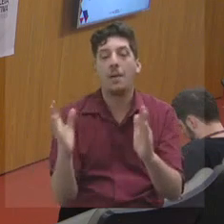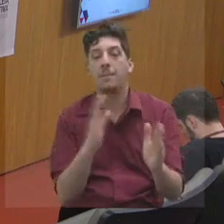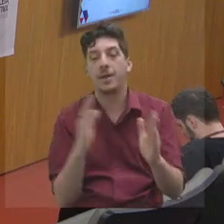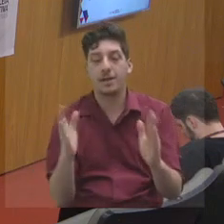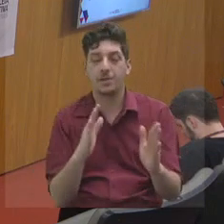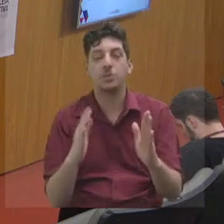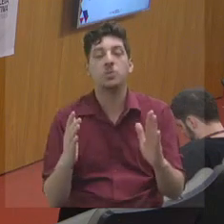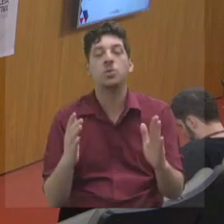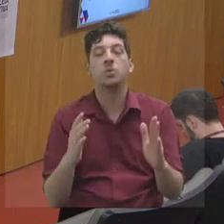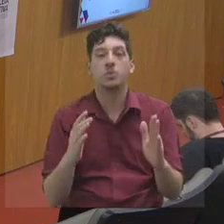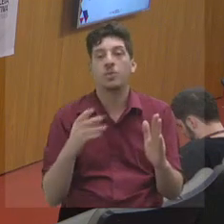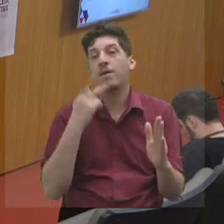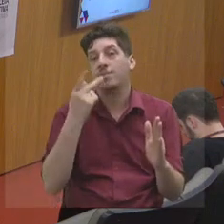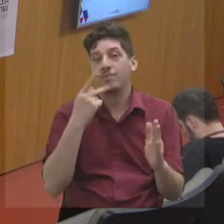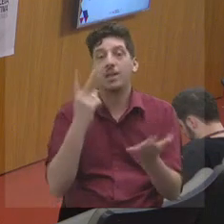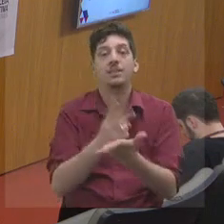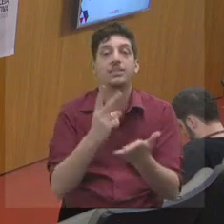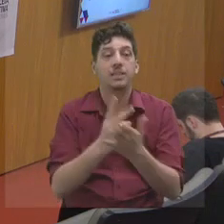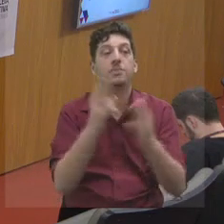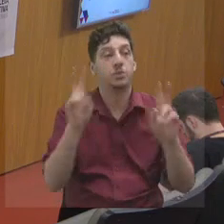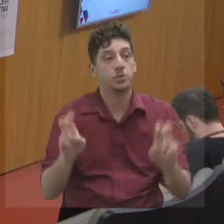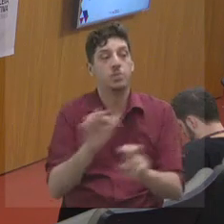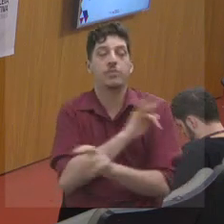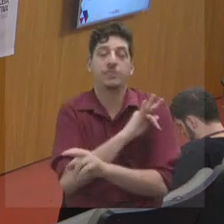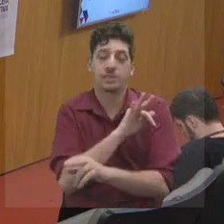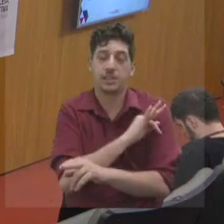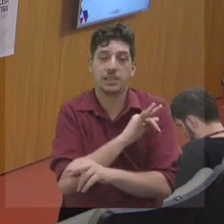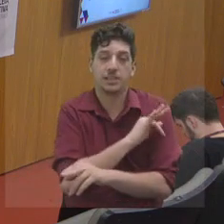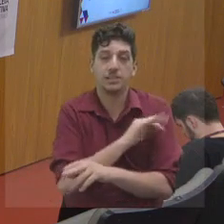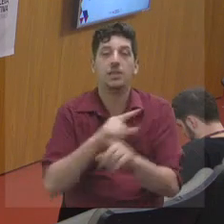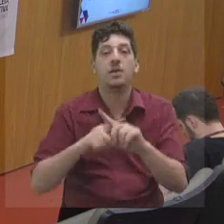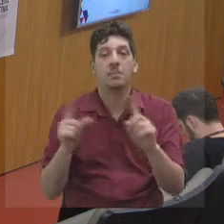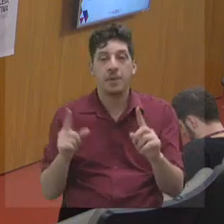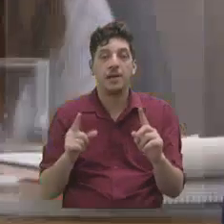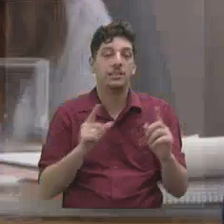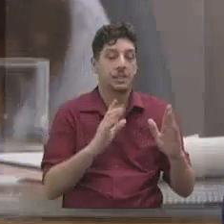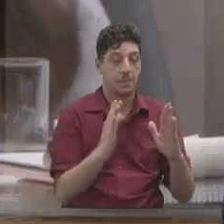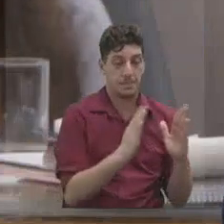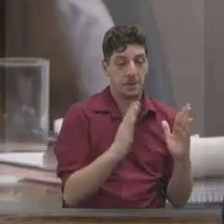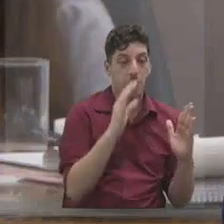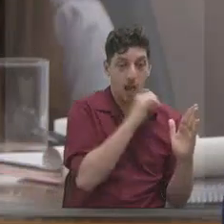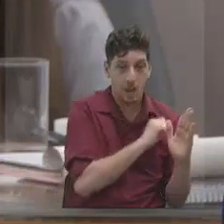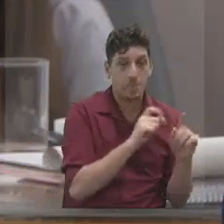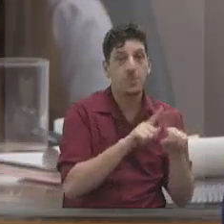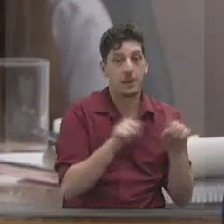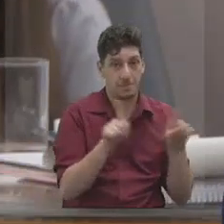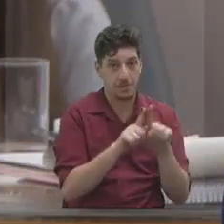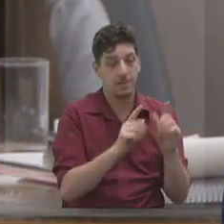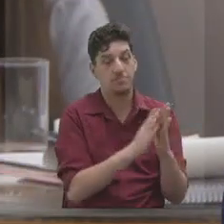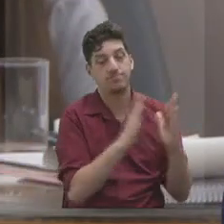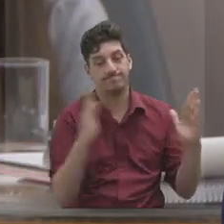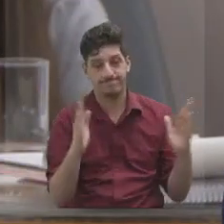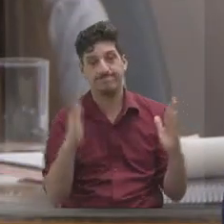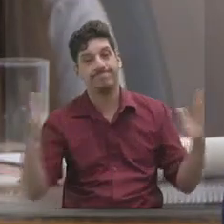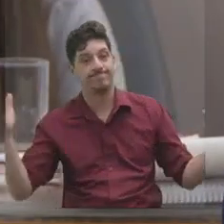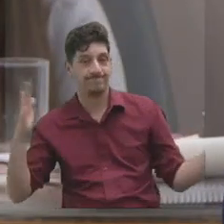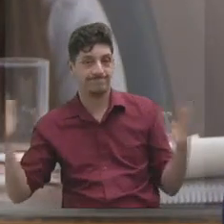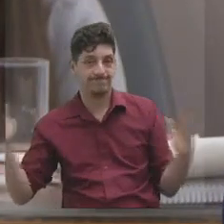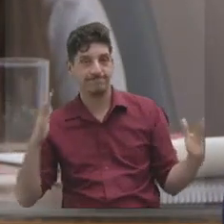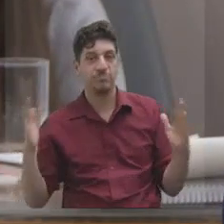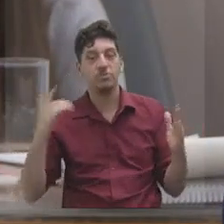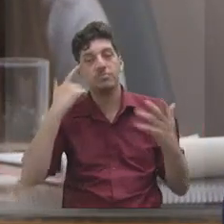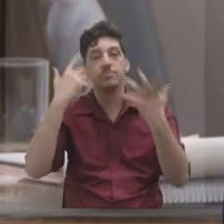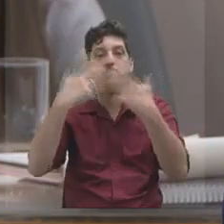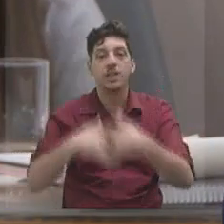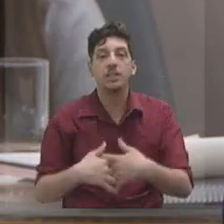curto prazo a gente tem intensificado aqui muita fiscalização mas médio e longo prazo né para que a gente possa de fato repensar a nossa mobilidade urbana